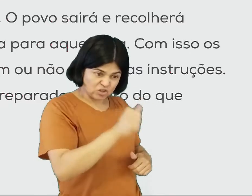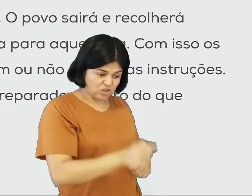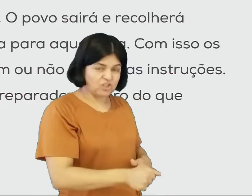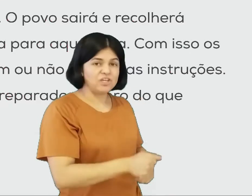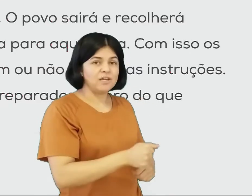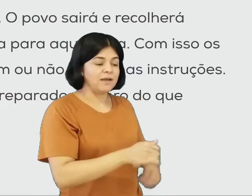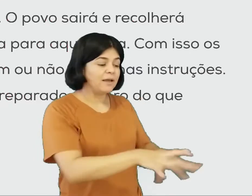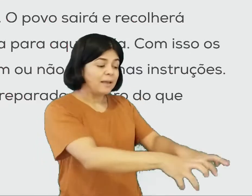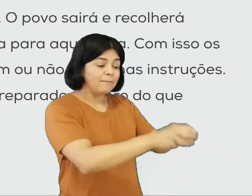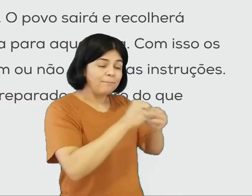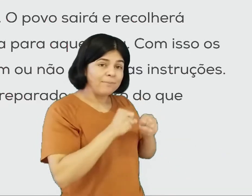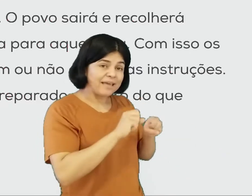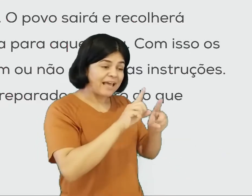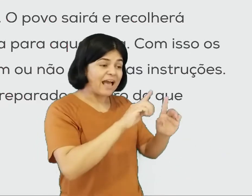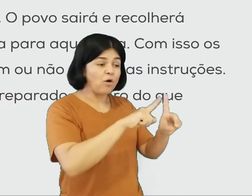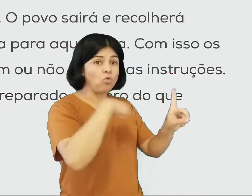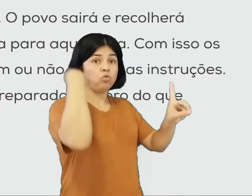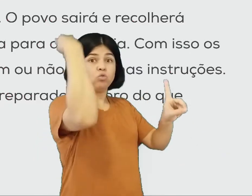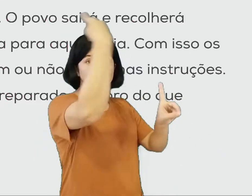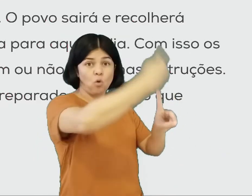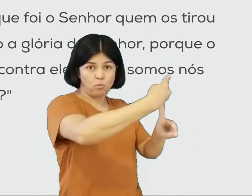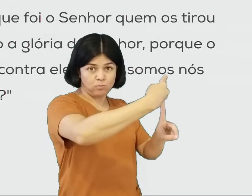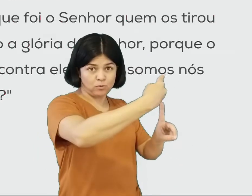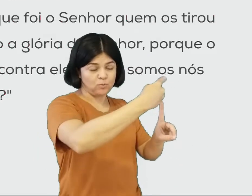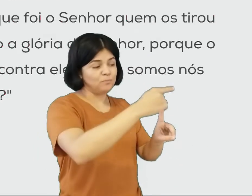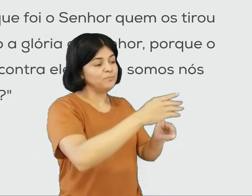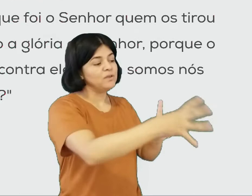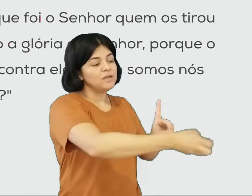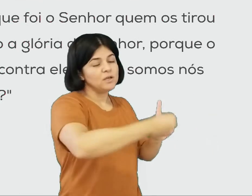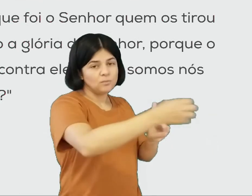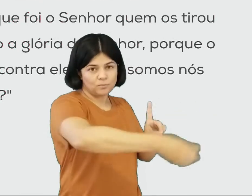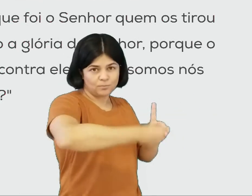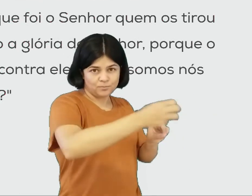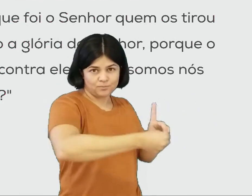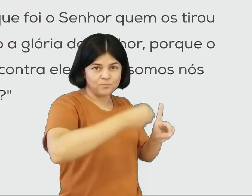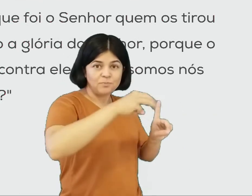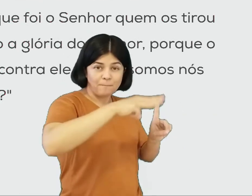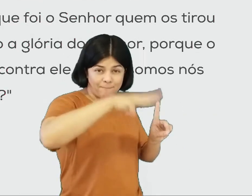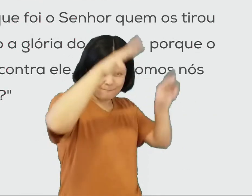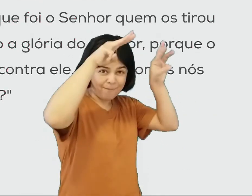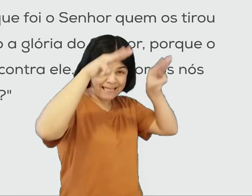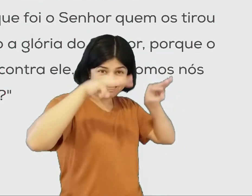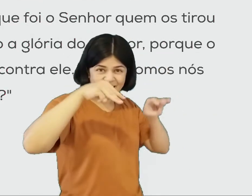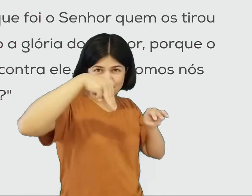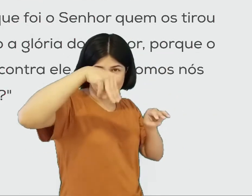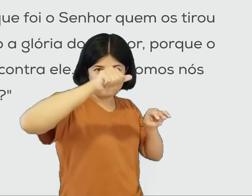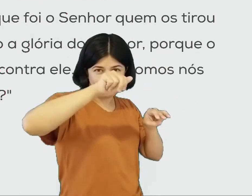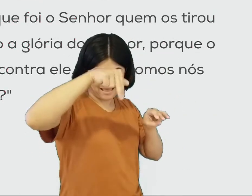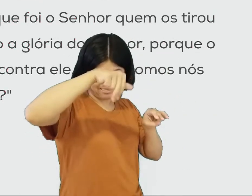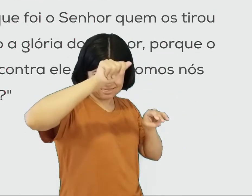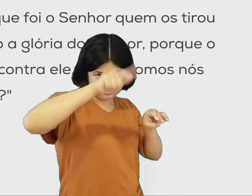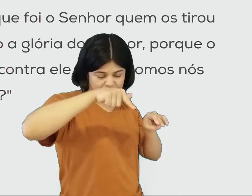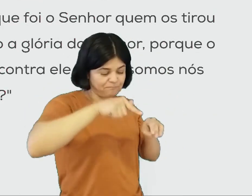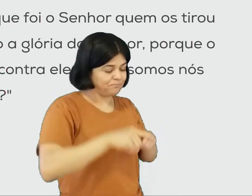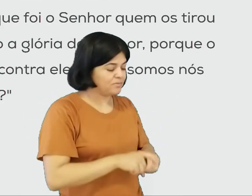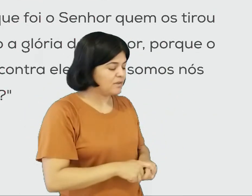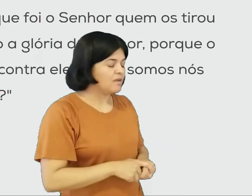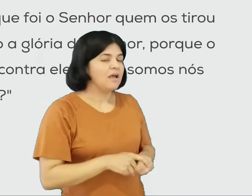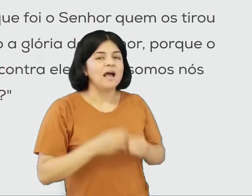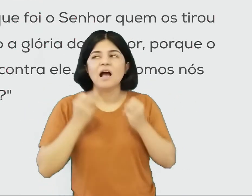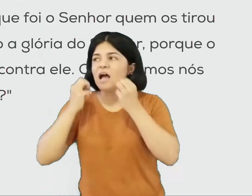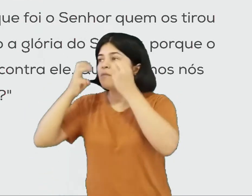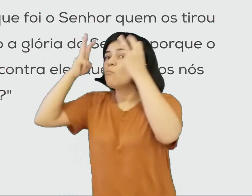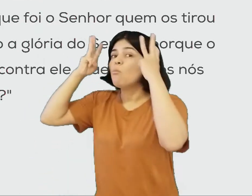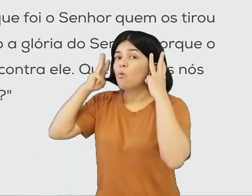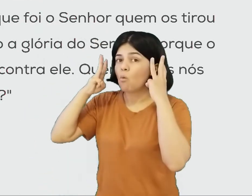preparado o dobro do que recolhem nos outros dias. Assim, Moisés e Arão disseram